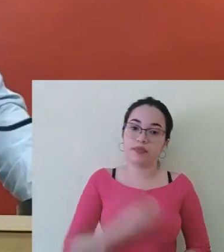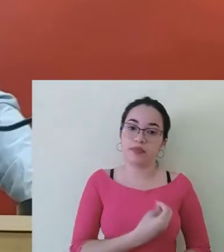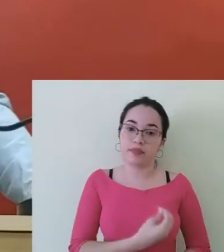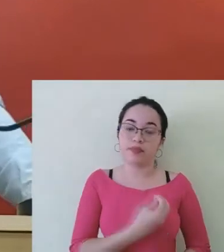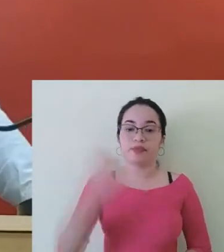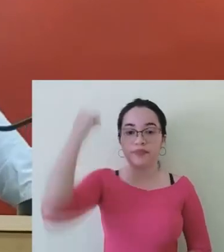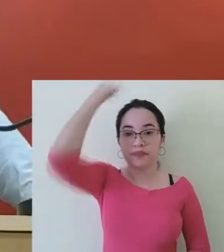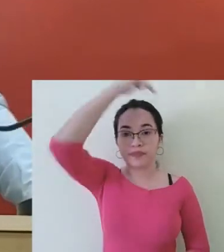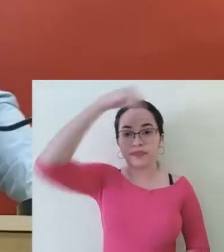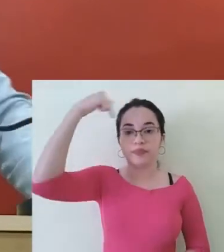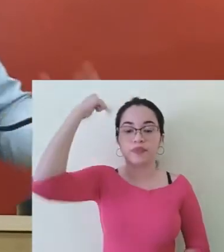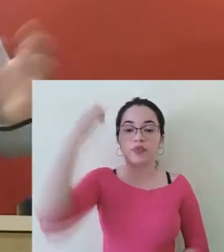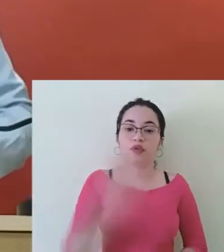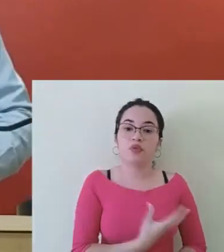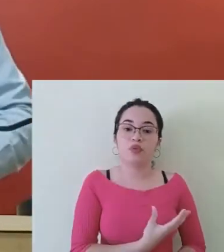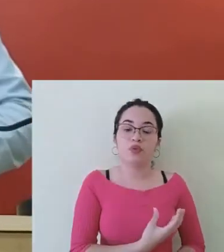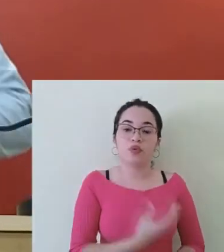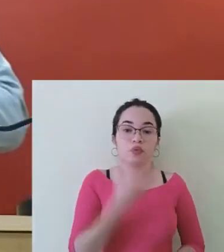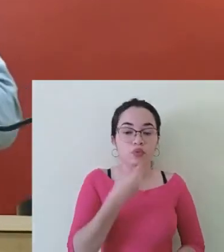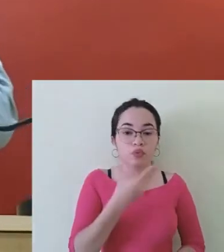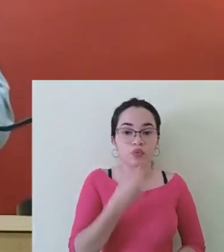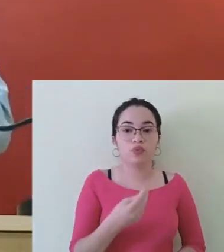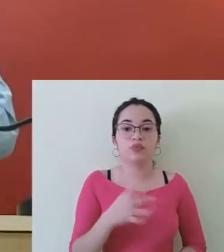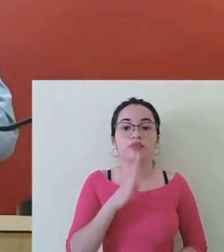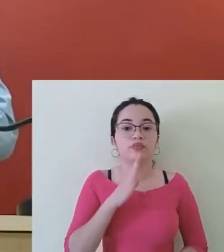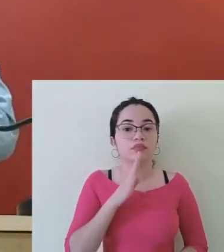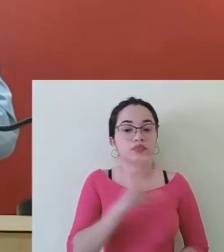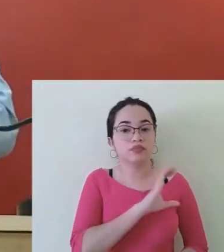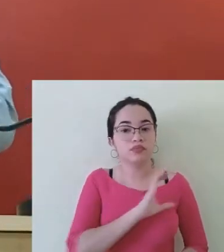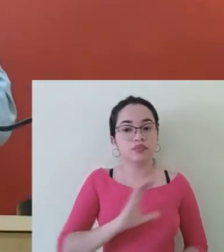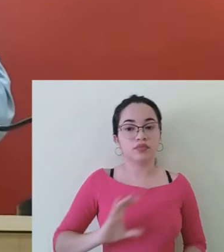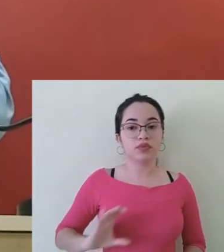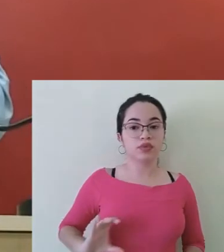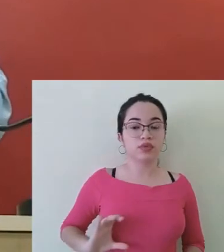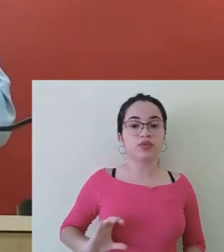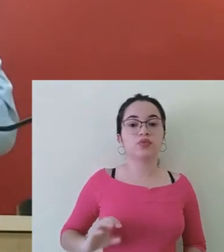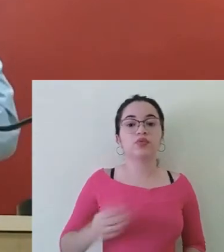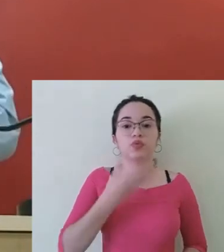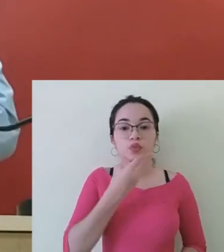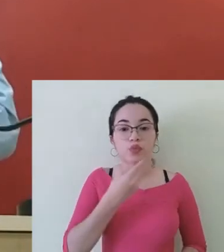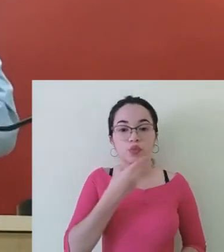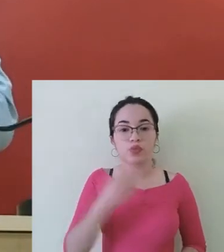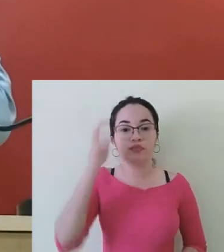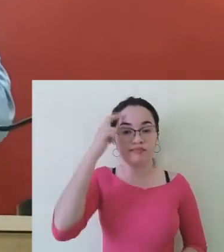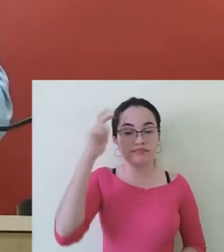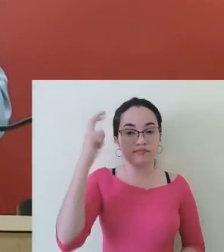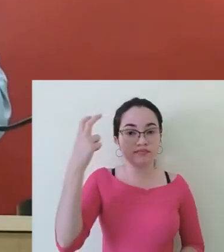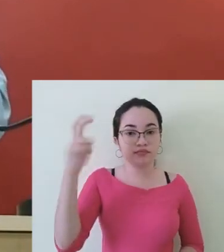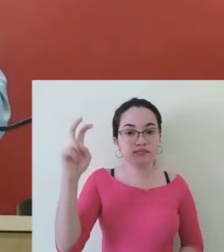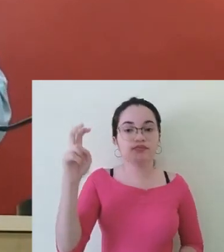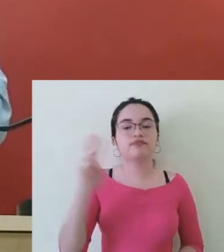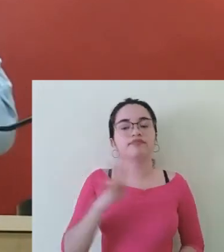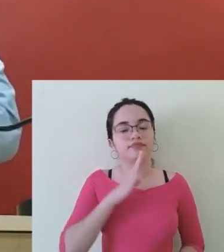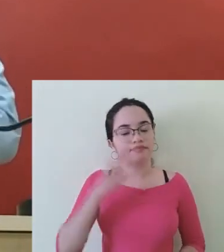de santidade. O homem que conhece a Cristo, o homem sábio,